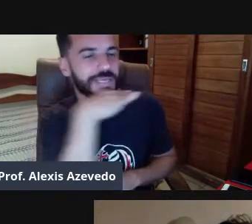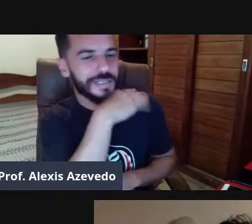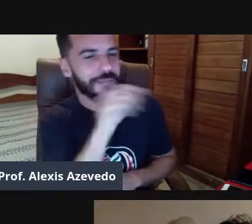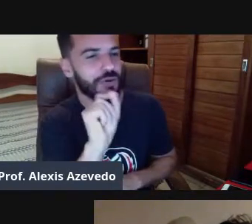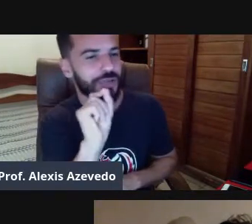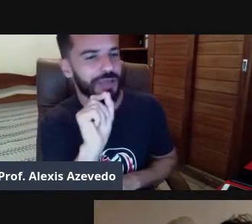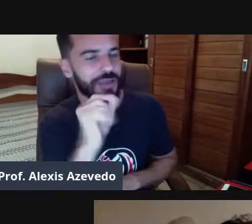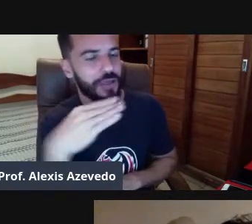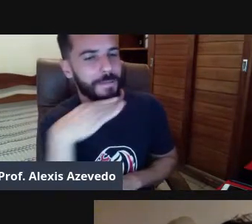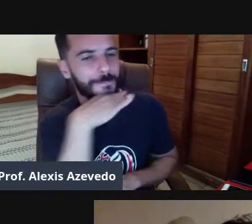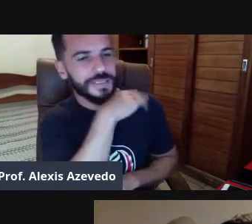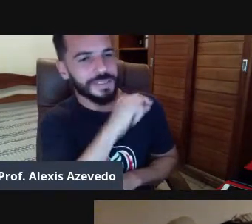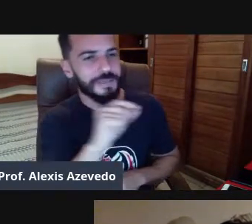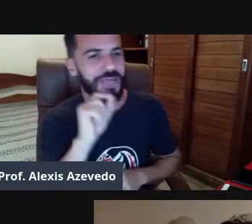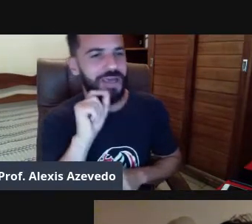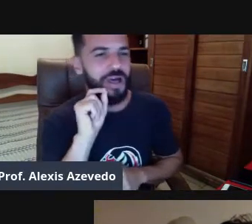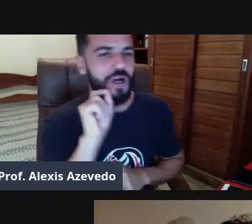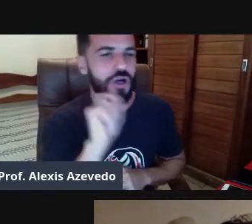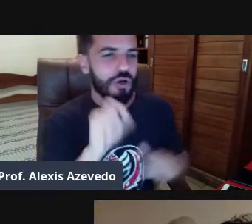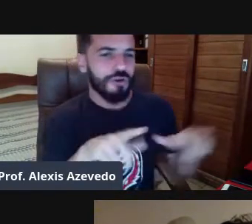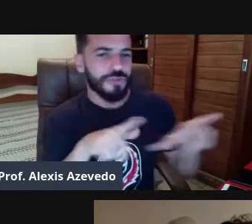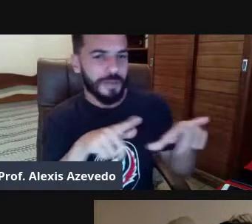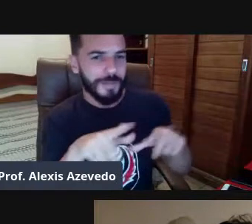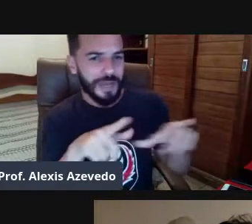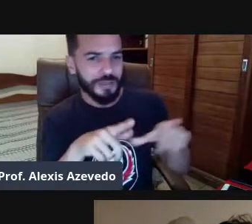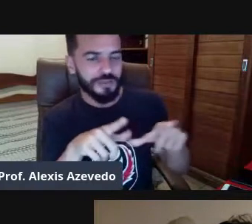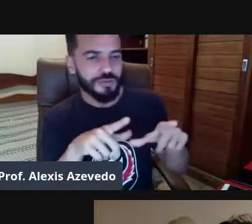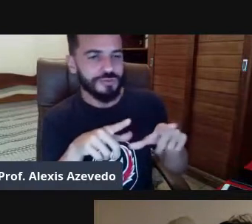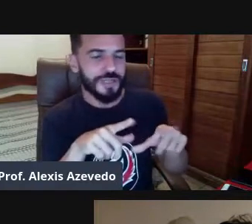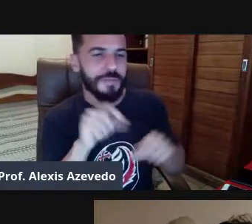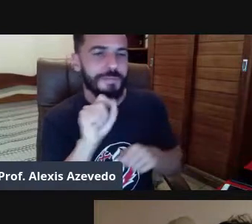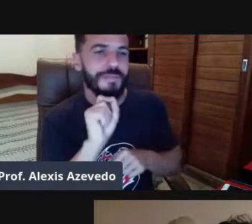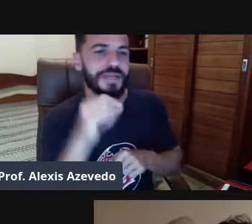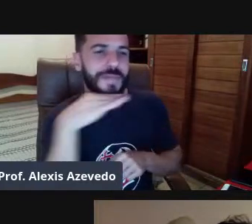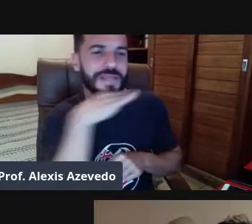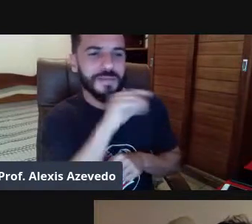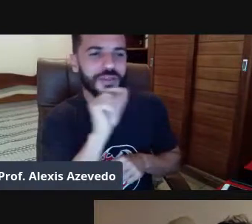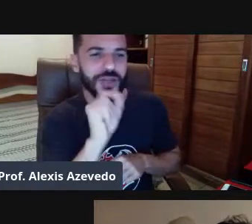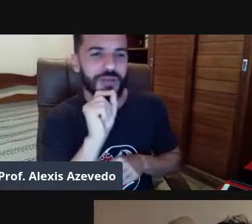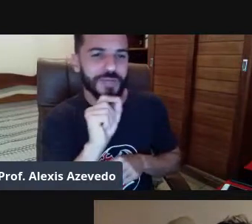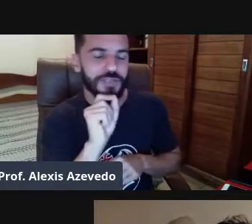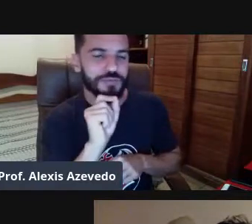de trabalho que tenha um tom, né? Que tenha